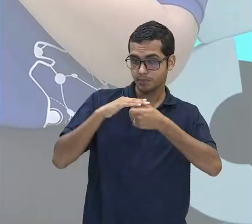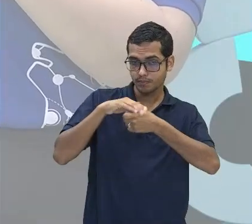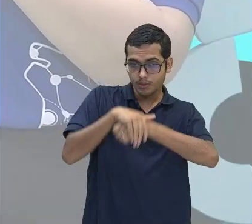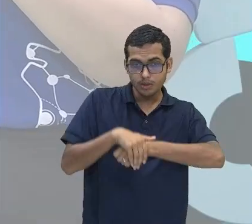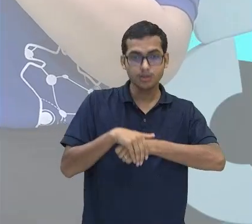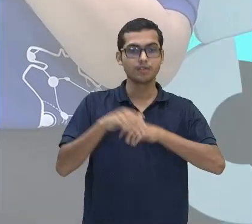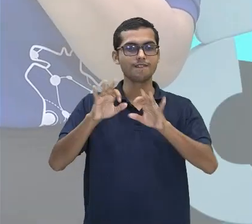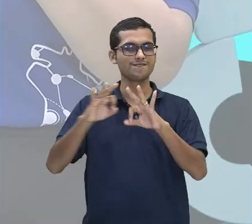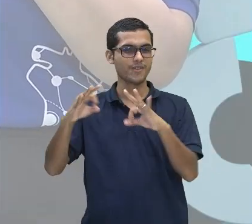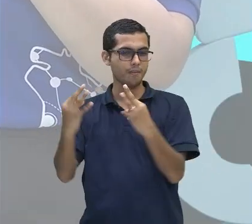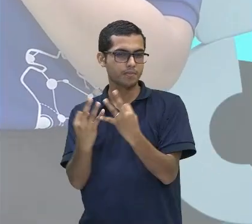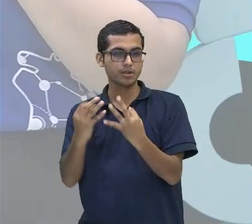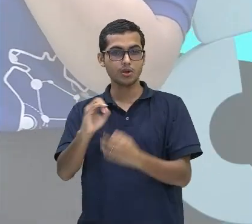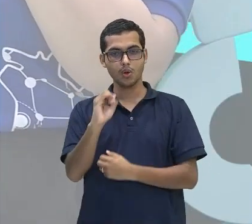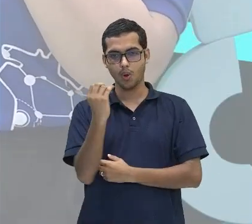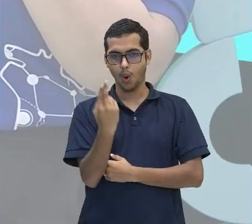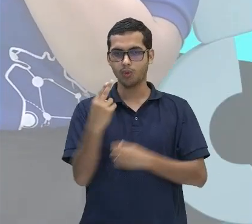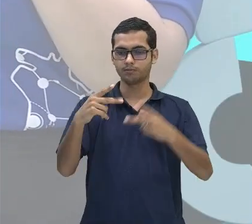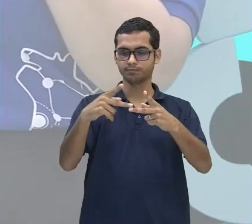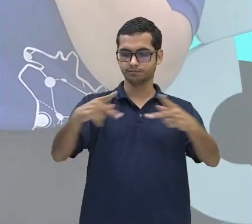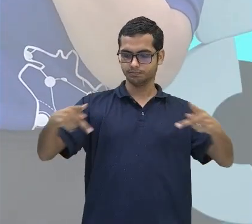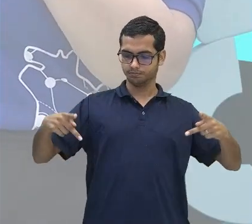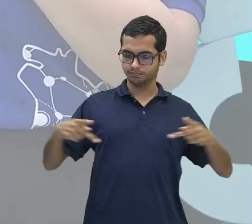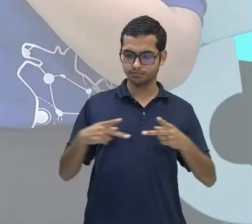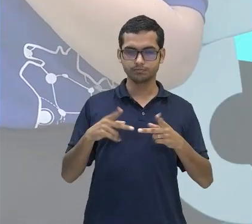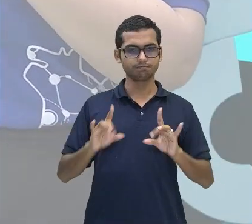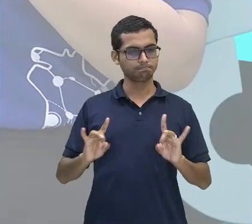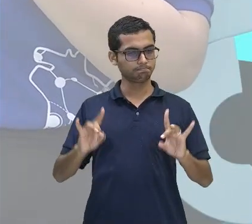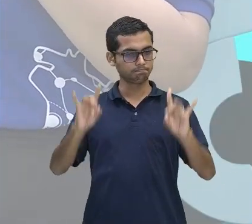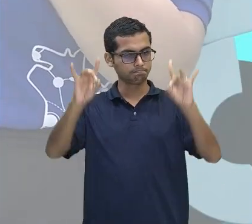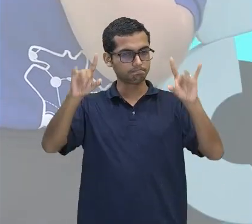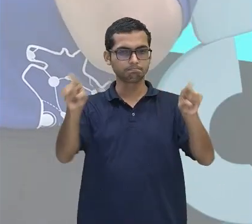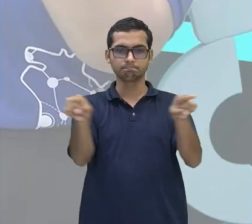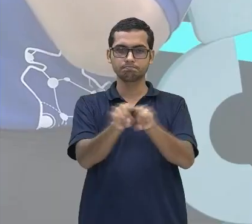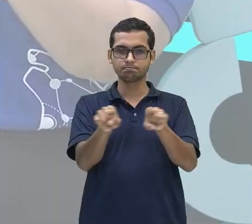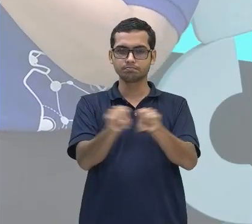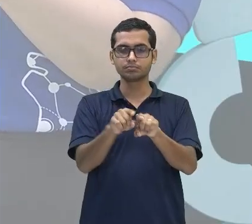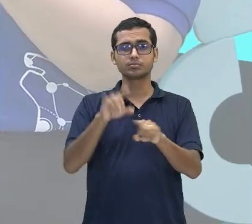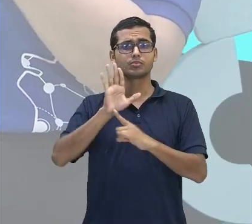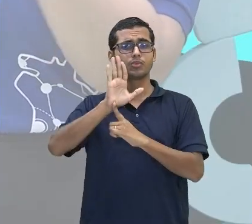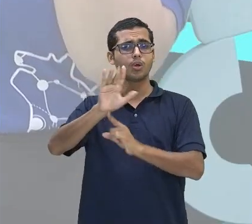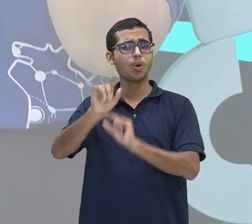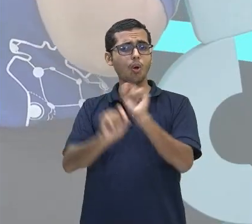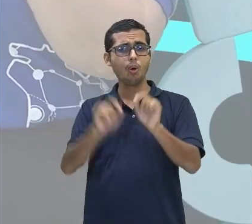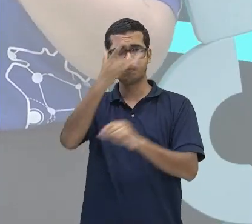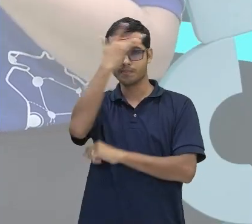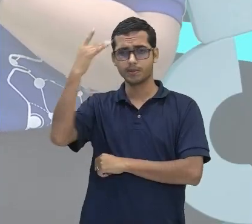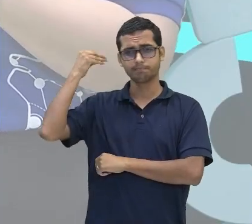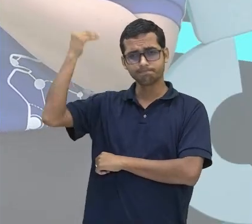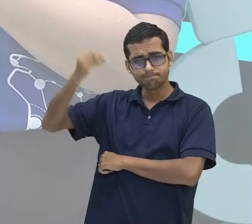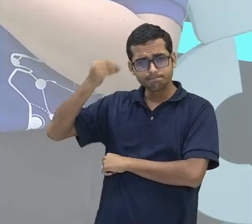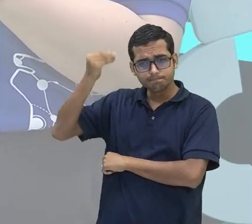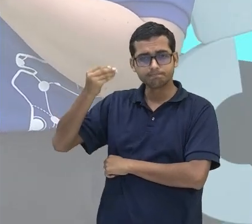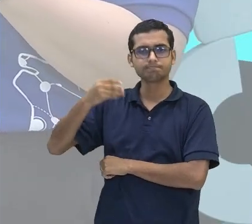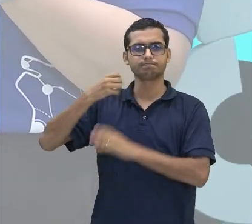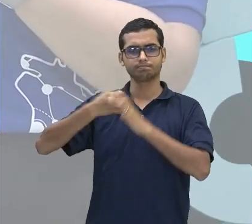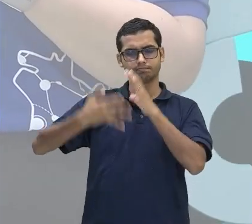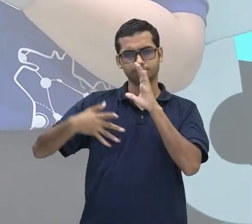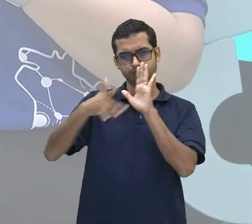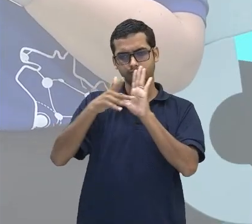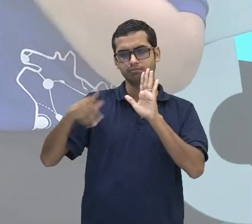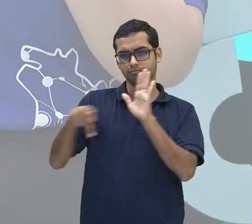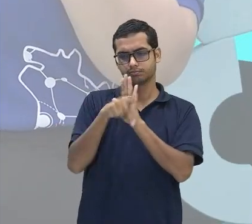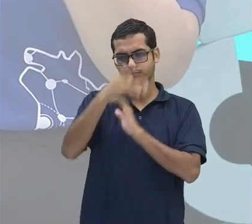de um prato especial. Aí, por que é emocional? Porque vai buscar as experiências particulares